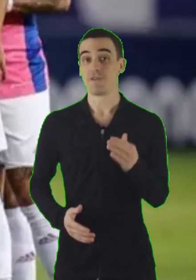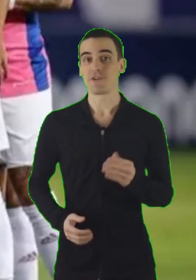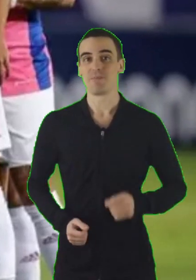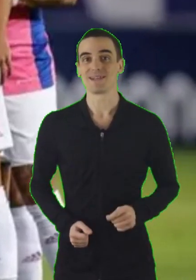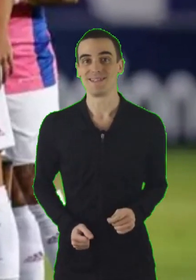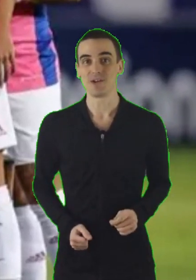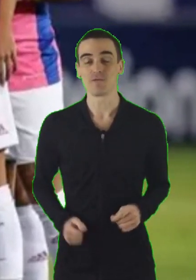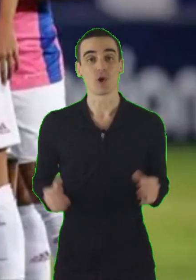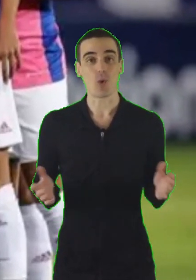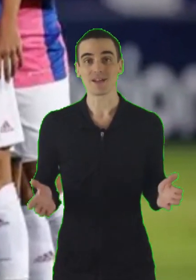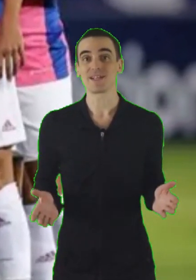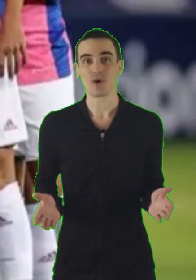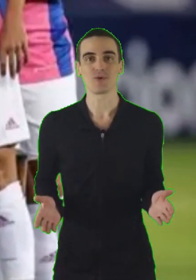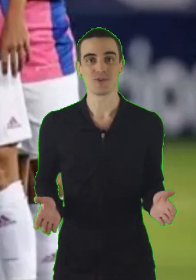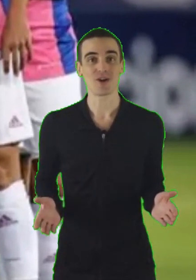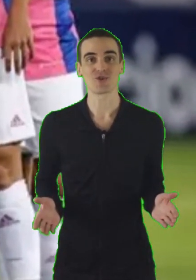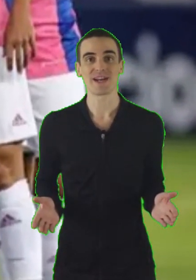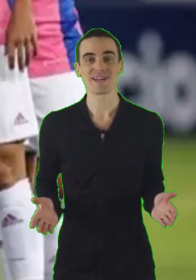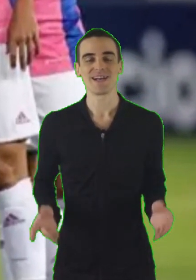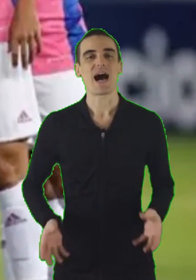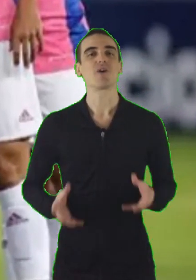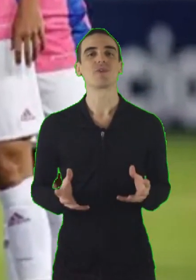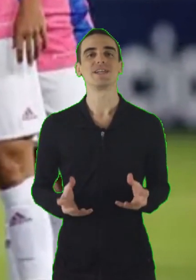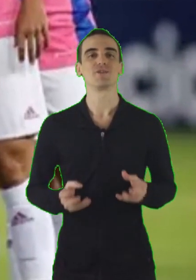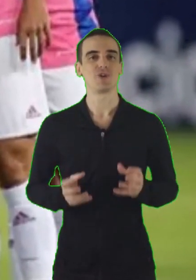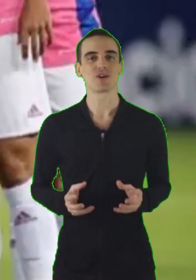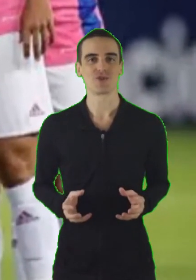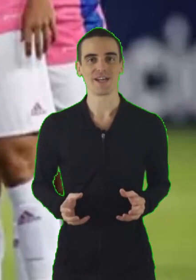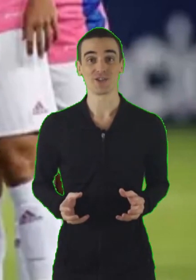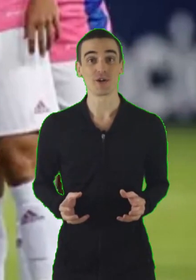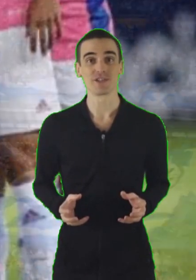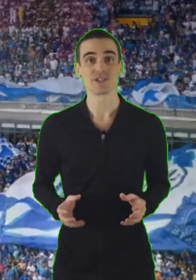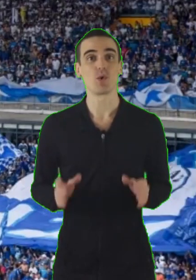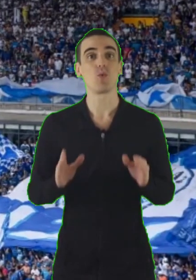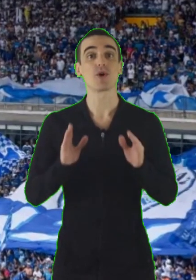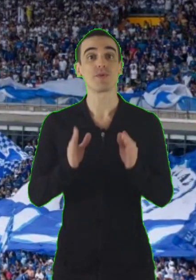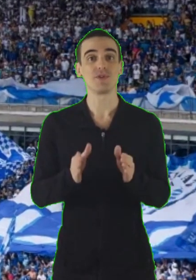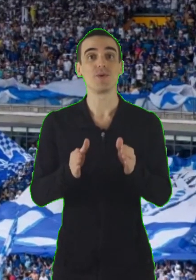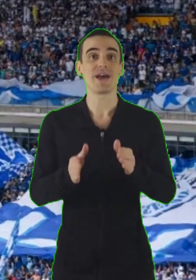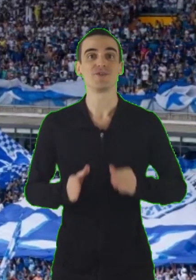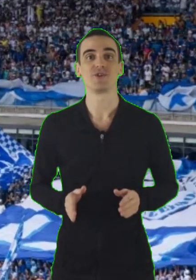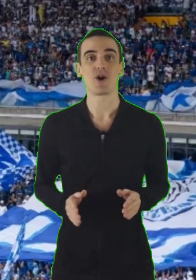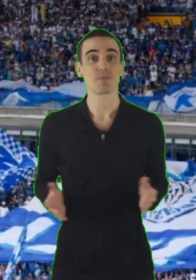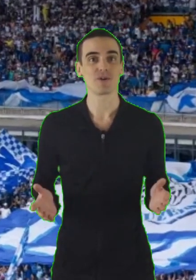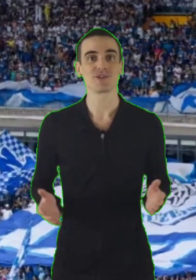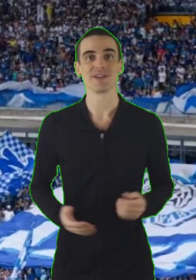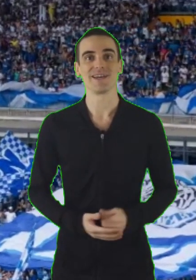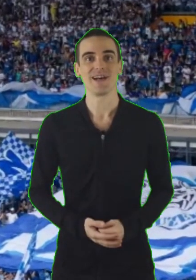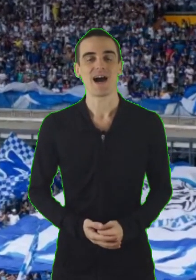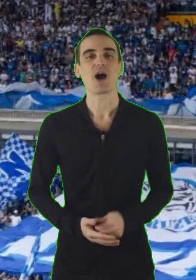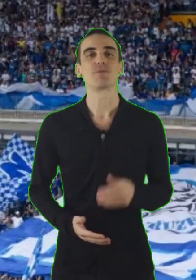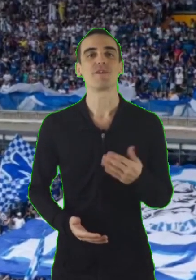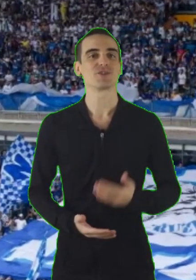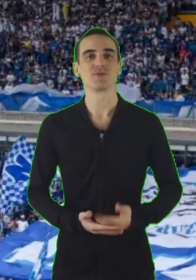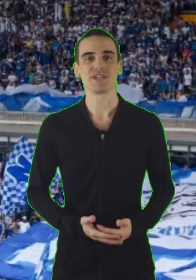De última hora. Craque podendo chegar à raposa. Veja isso. Fala, torcedor do Cabuloso.